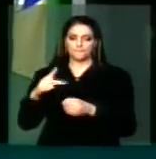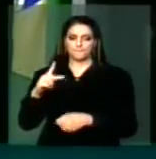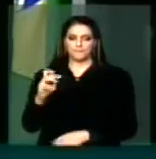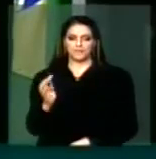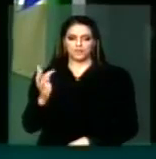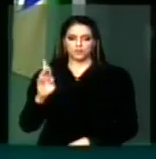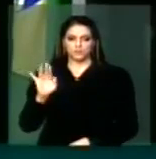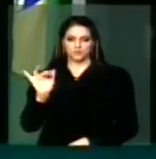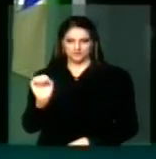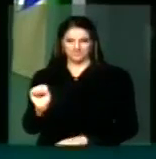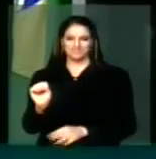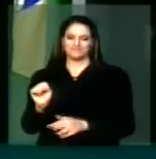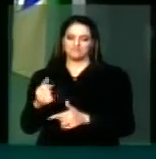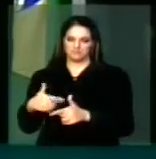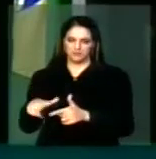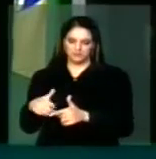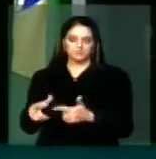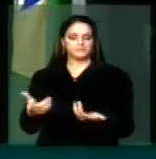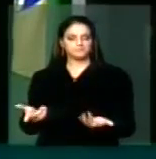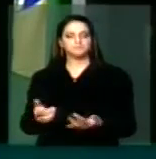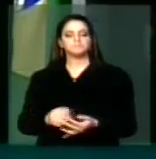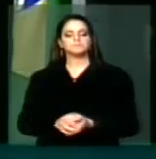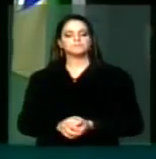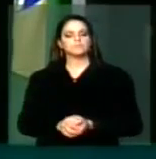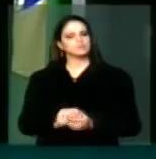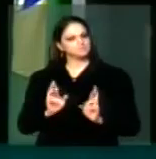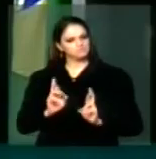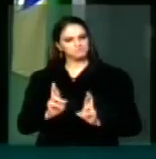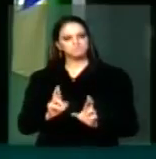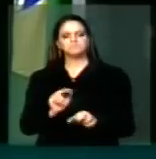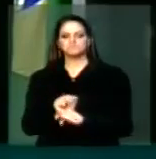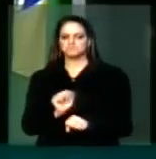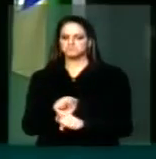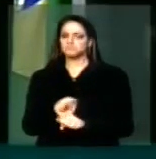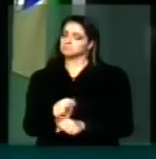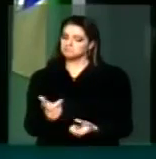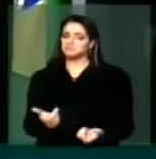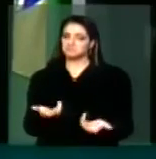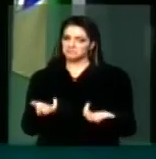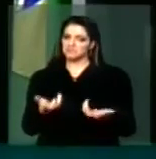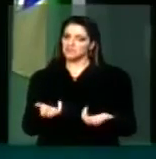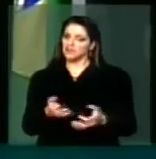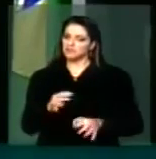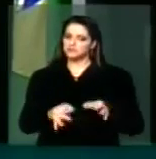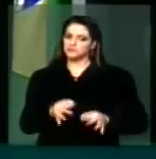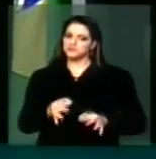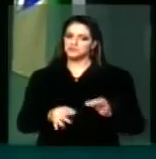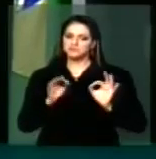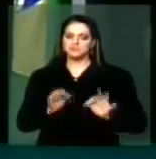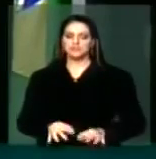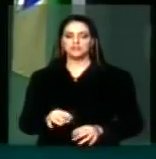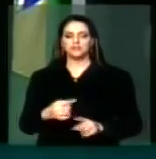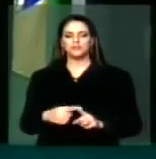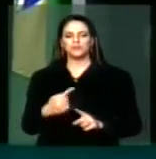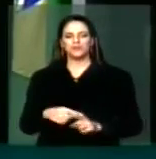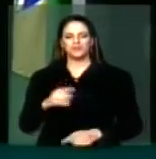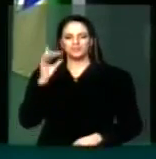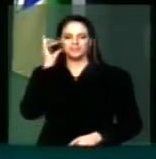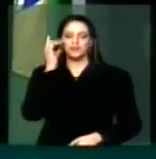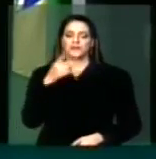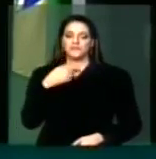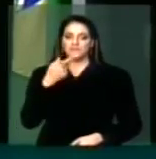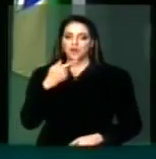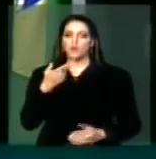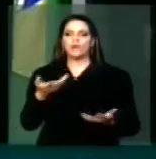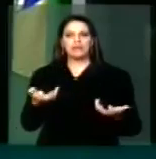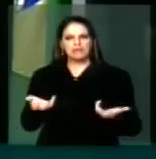Brasil. Nós esperamos, demonstrando isso à nossa presidente Dilma Rousseff, que realmente ela quer que apure